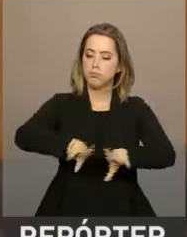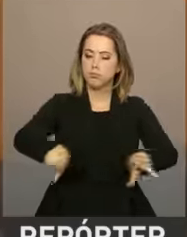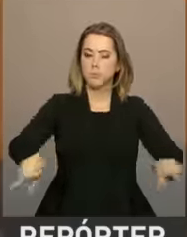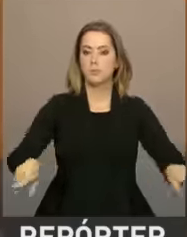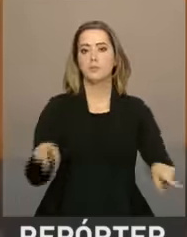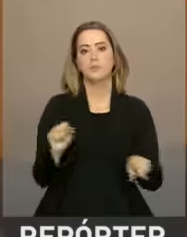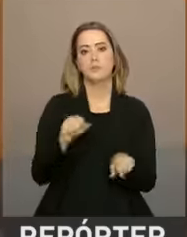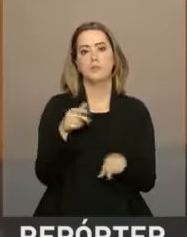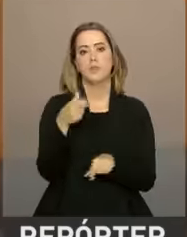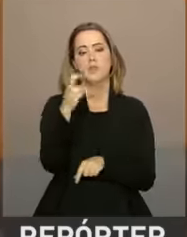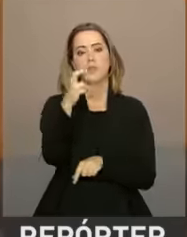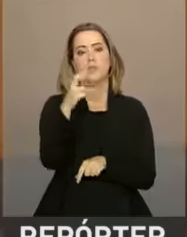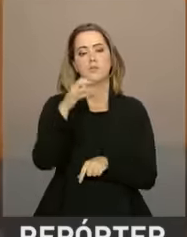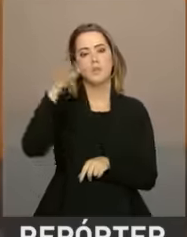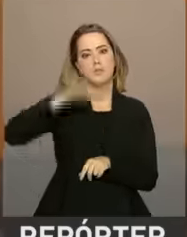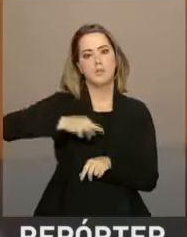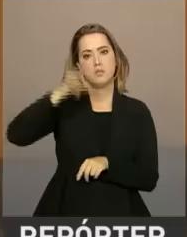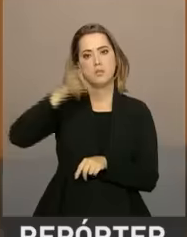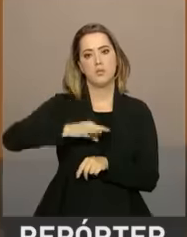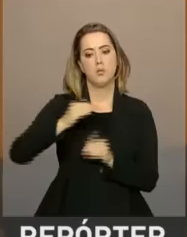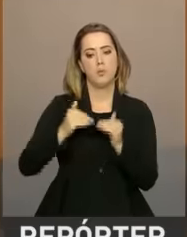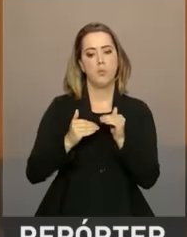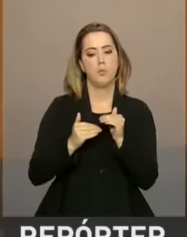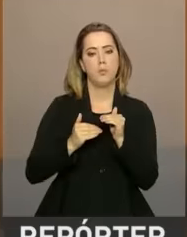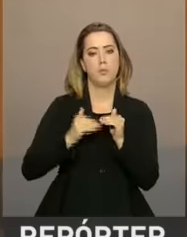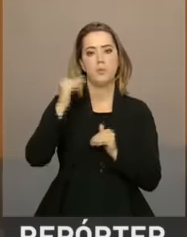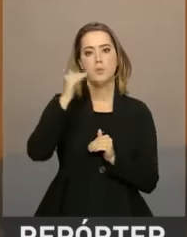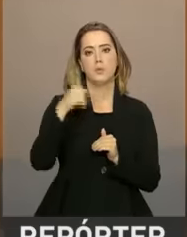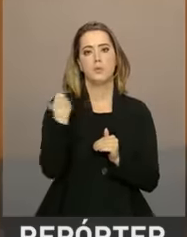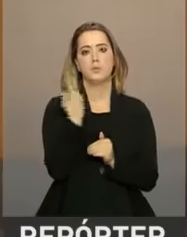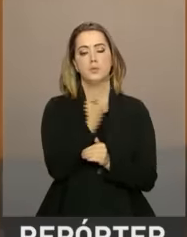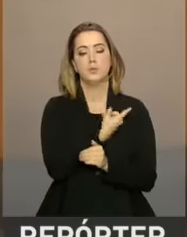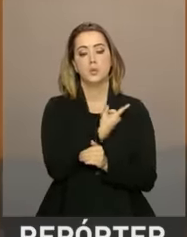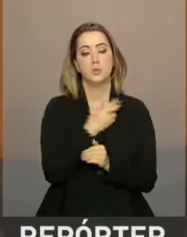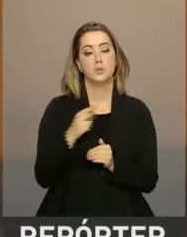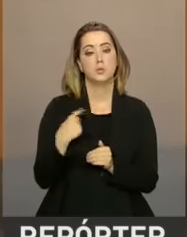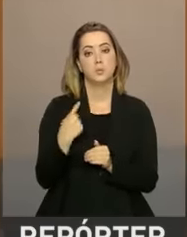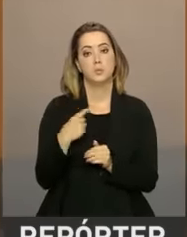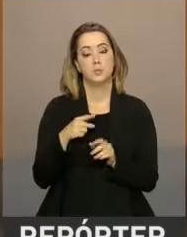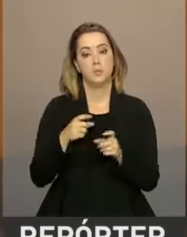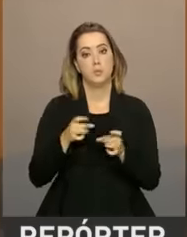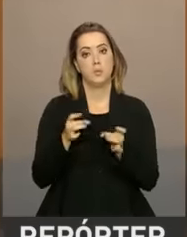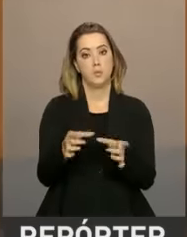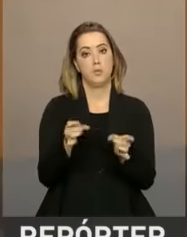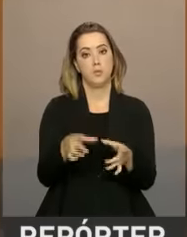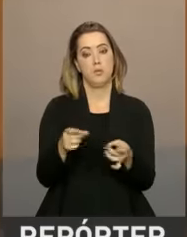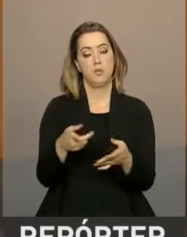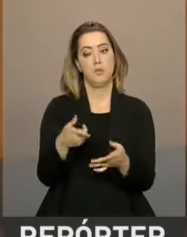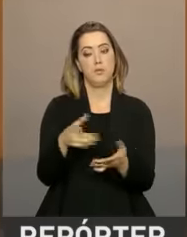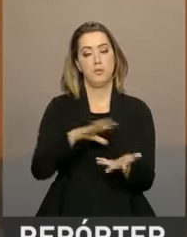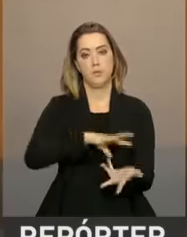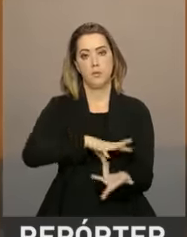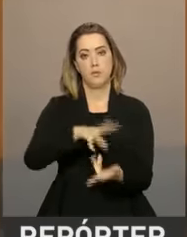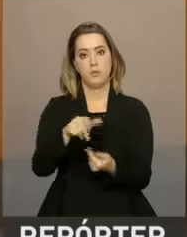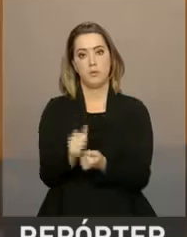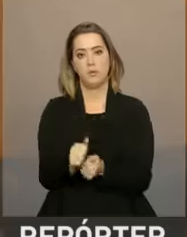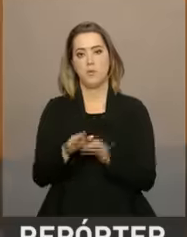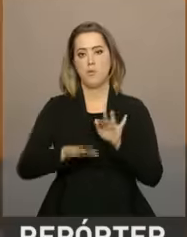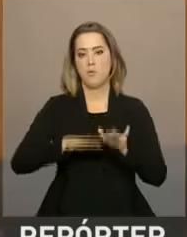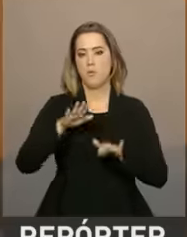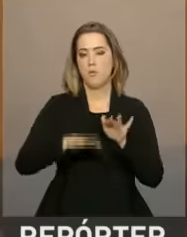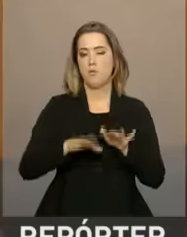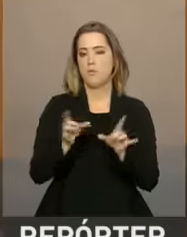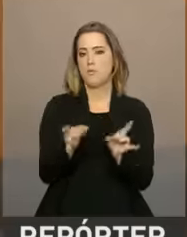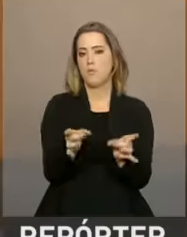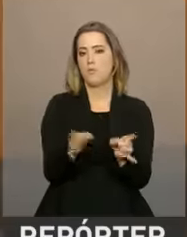em torno de 5% você vê que é muito maior do que a nossa participação eh média no no da participação média das nossas